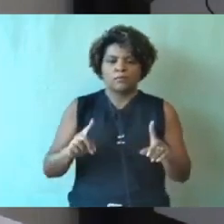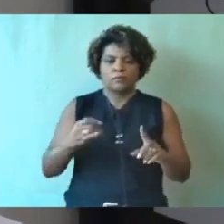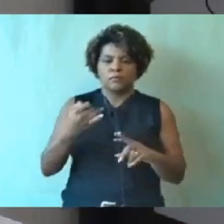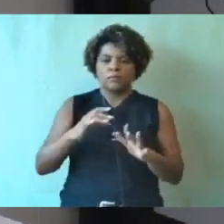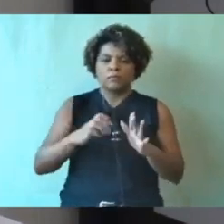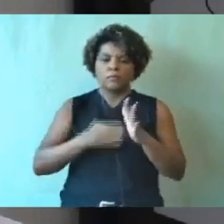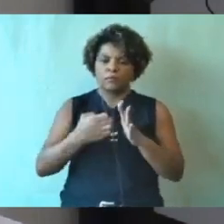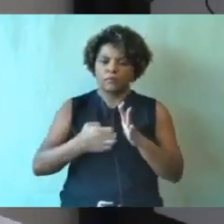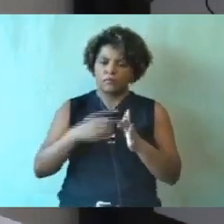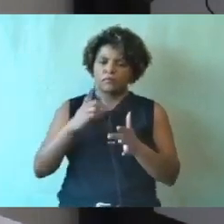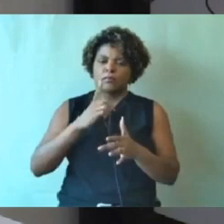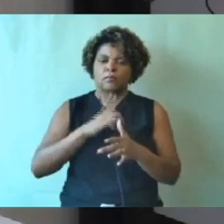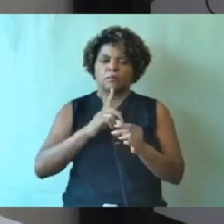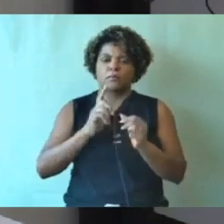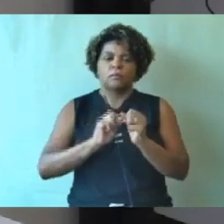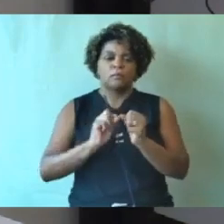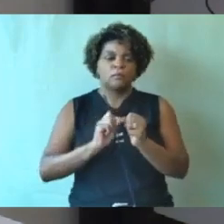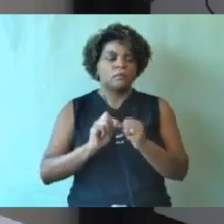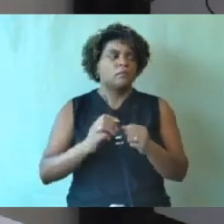forma